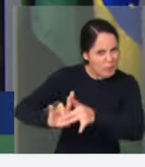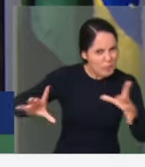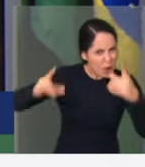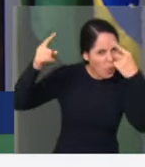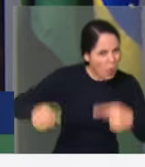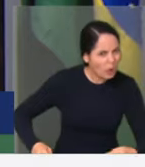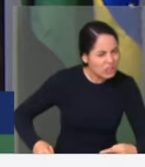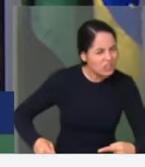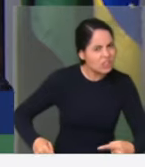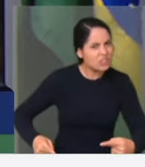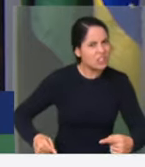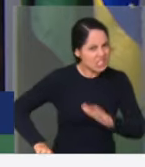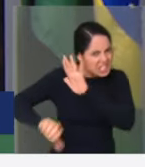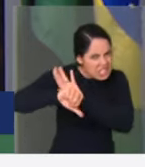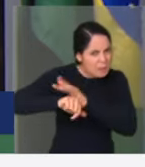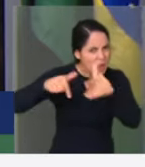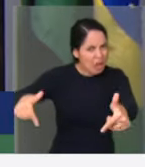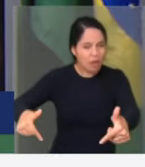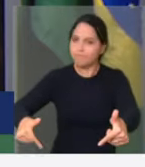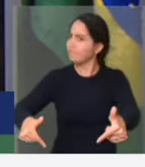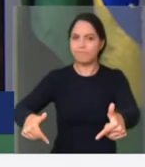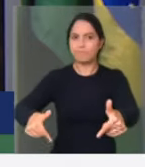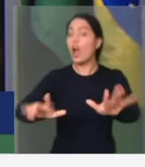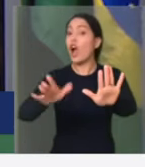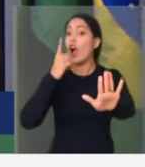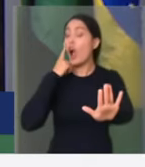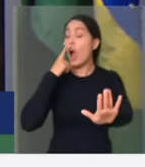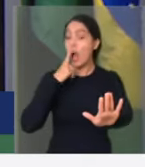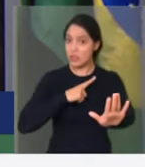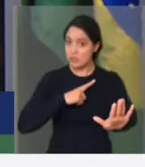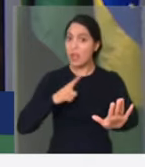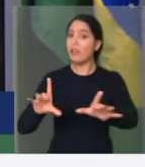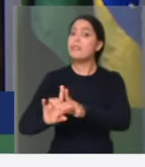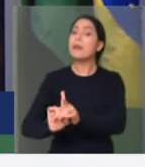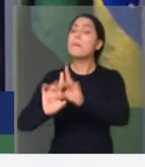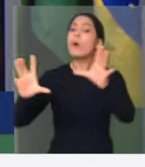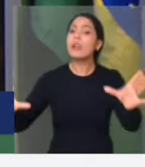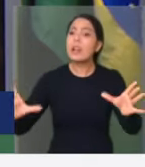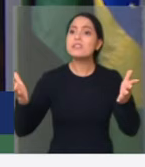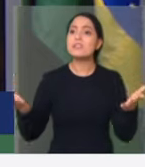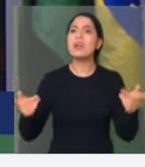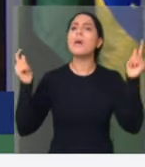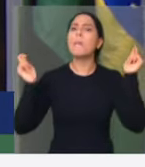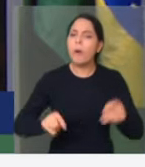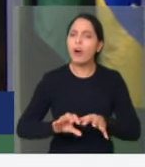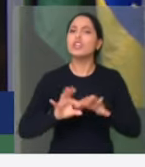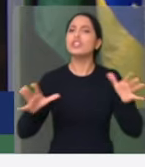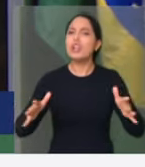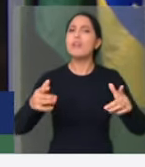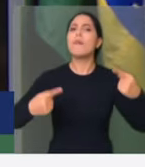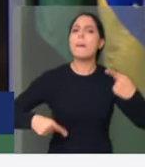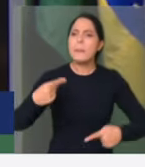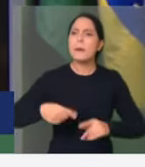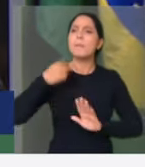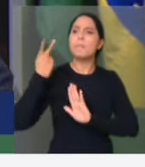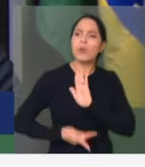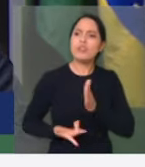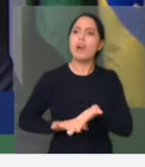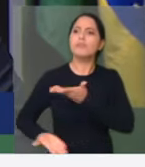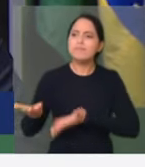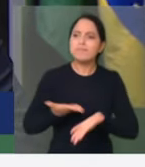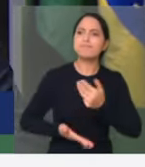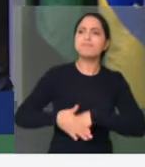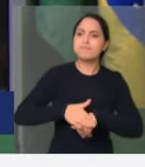porque e pela Via democrática lutar conhecimento dos deputados discutirão projeto